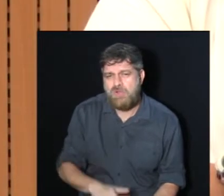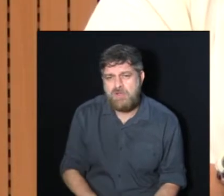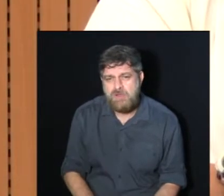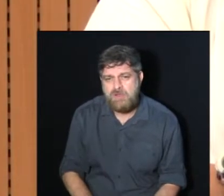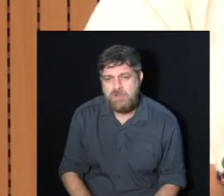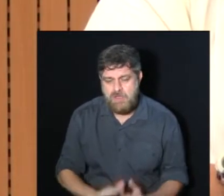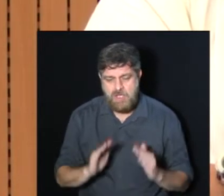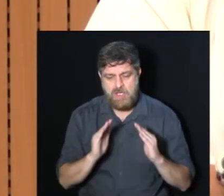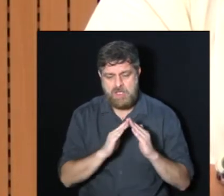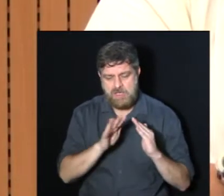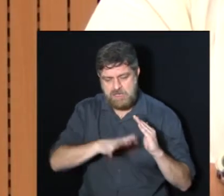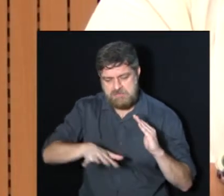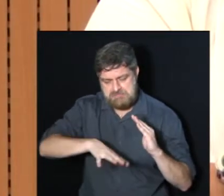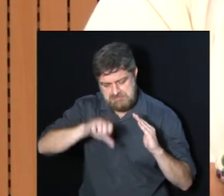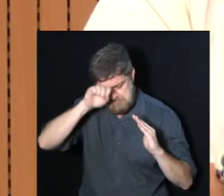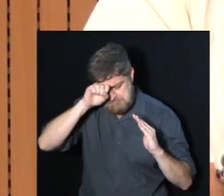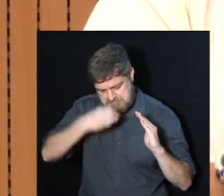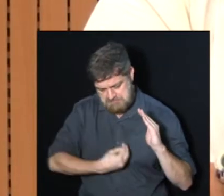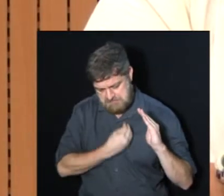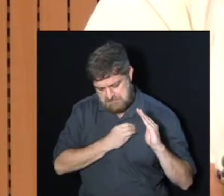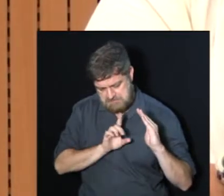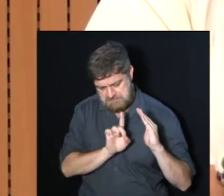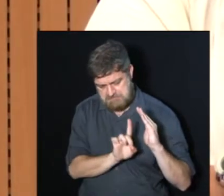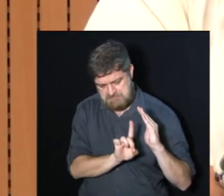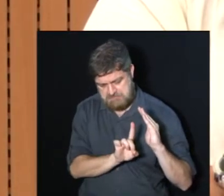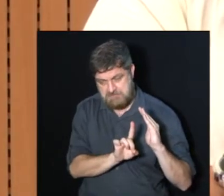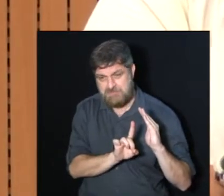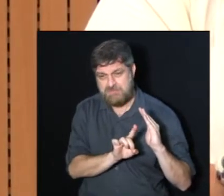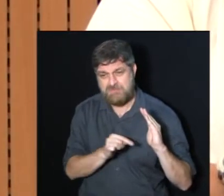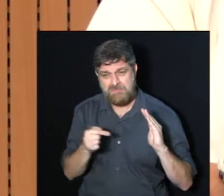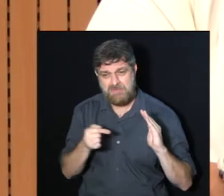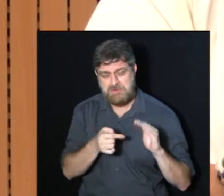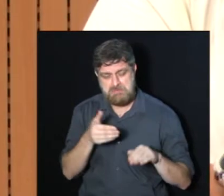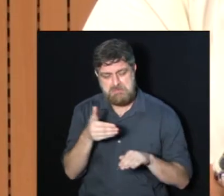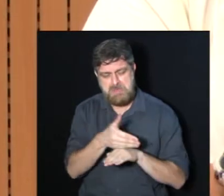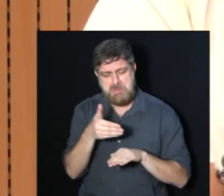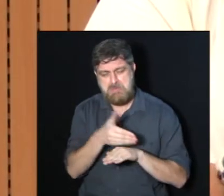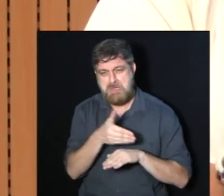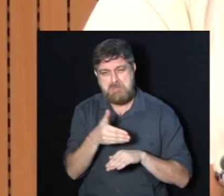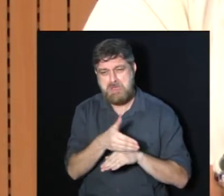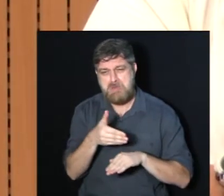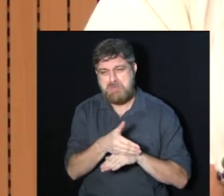frequentar uma casa e fazer